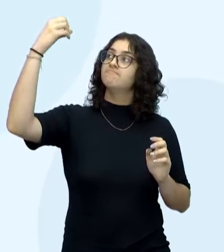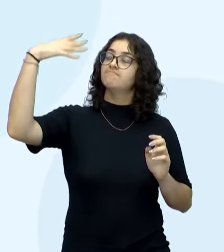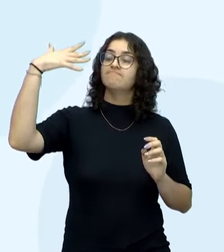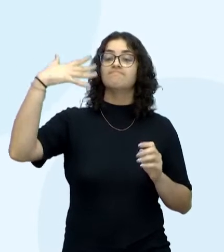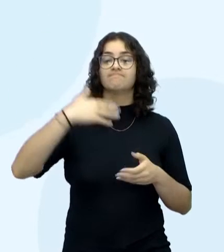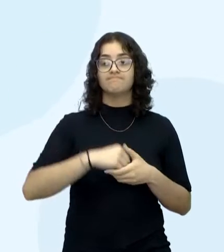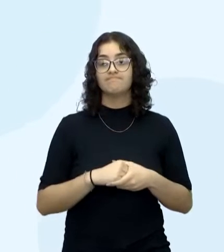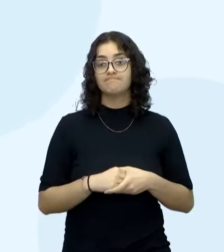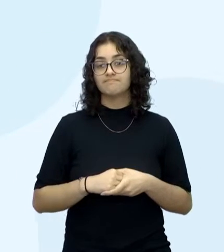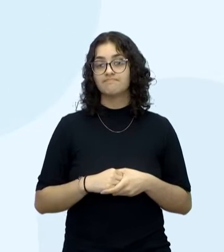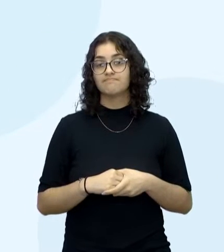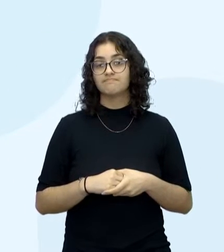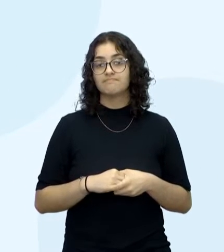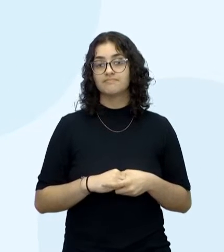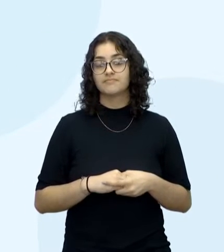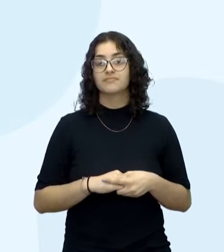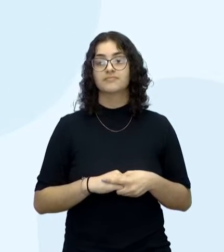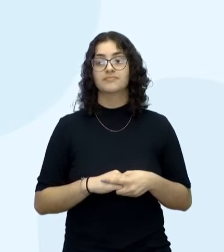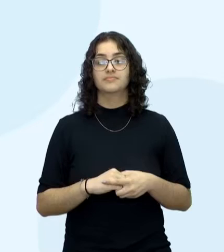lâmpada,